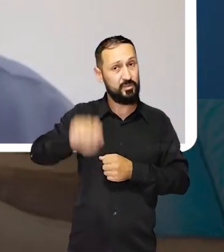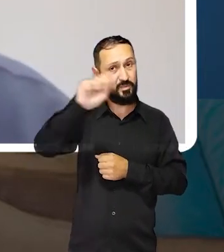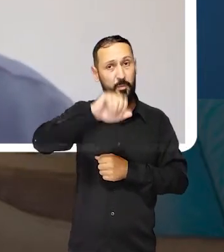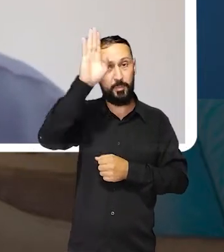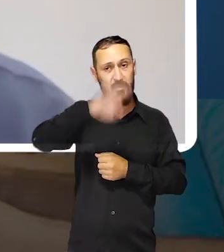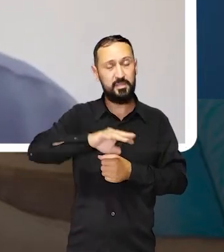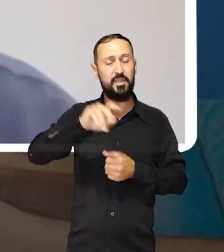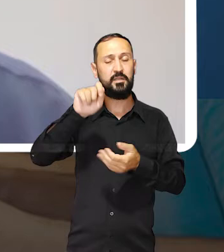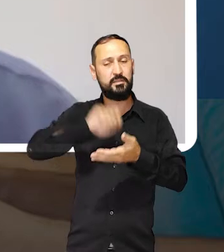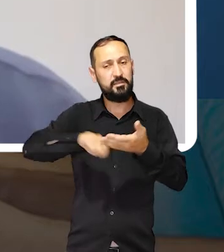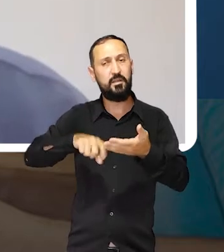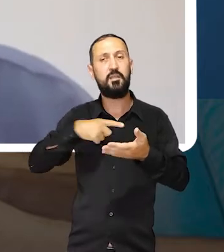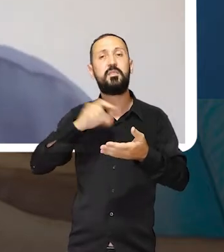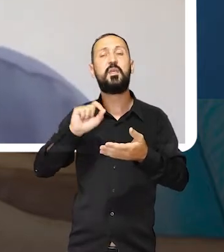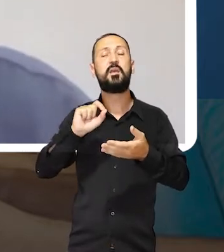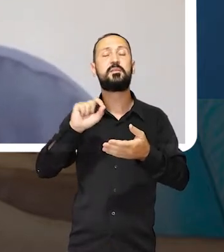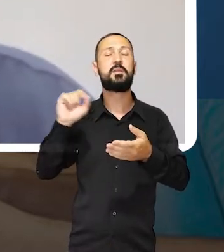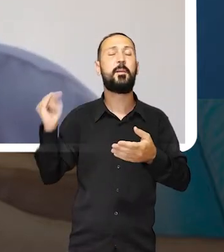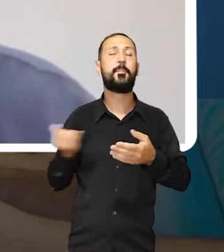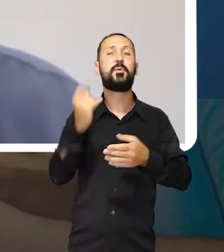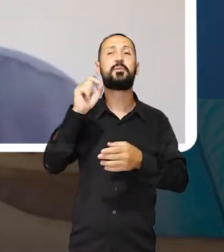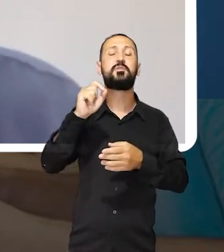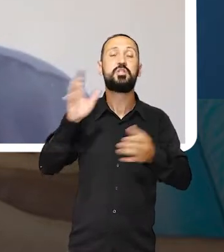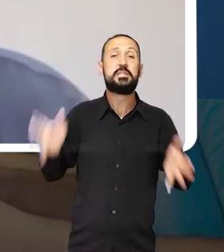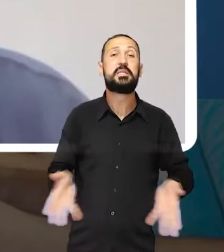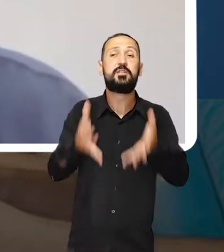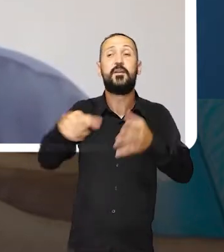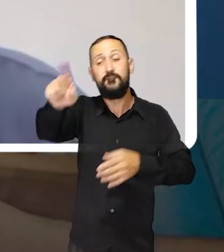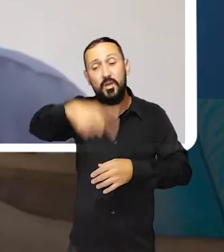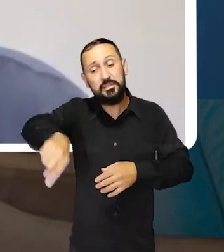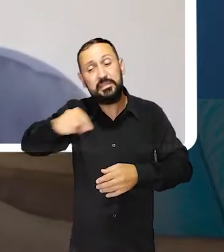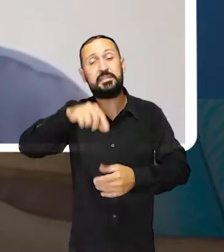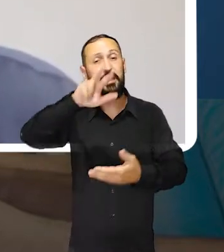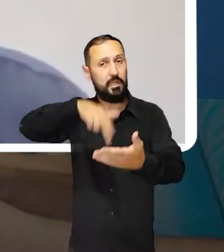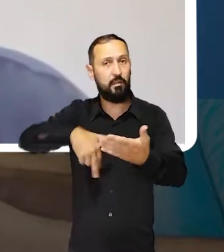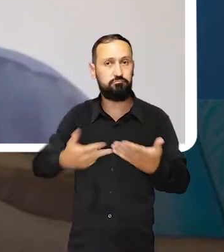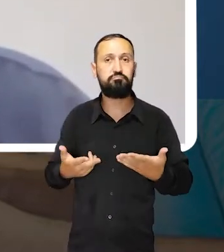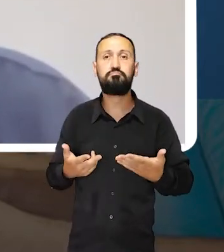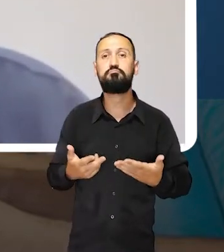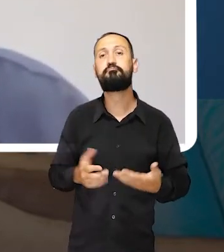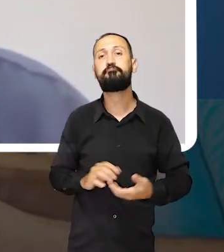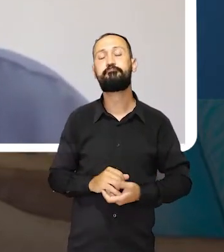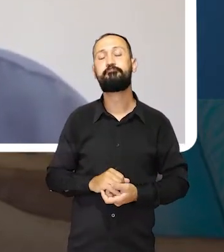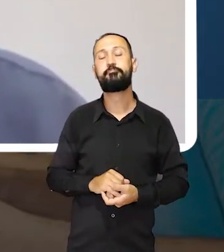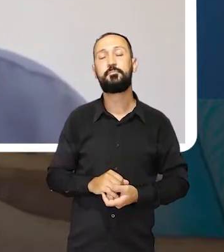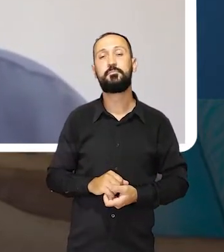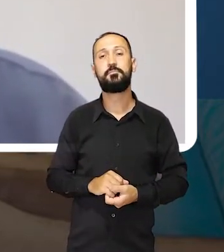de Escritores, é uma entidade que tem essa finalidade de incentivar essa leitura.